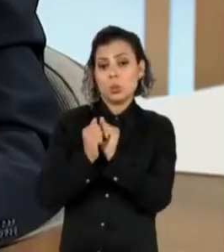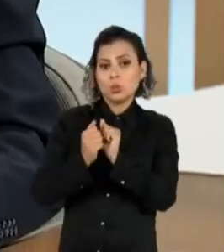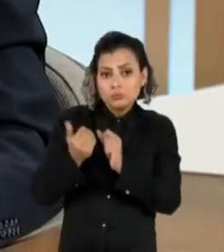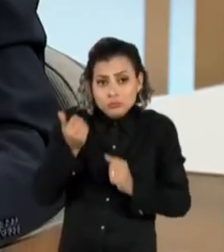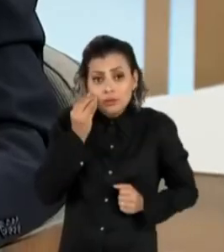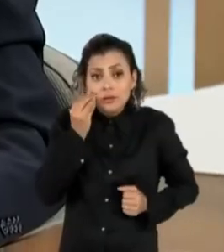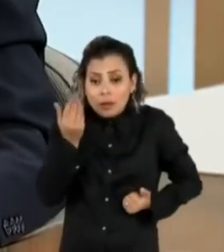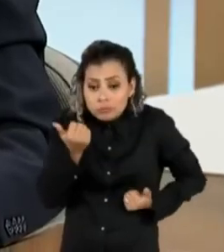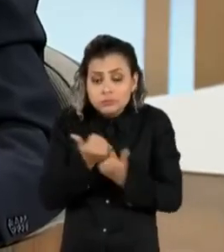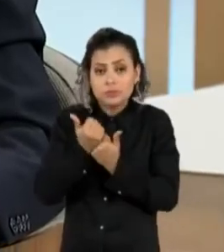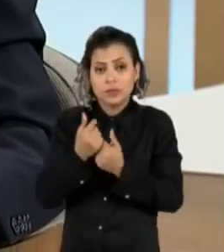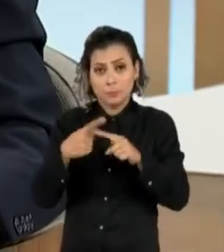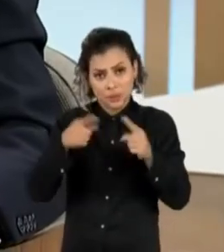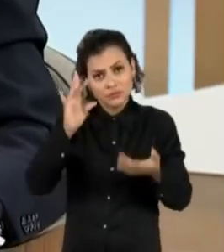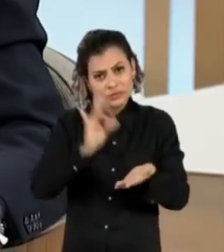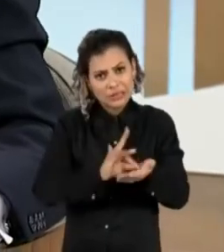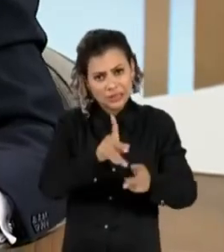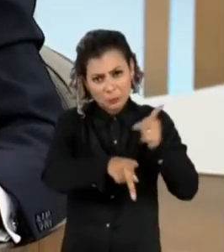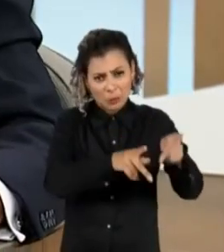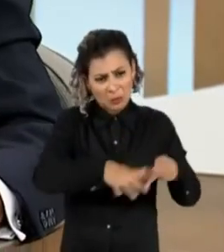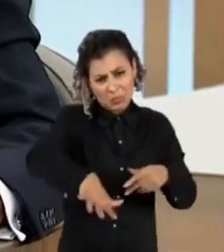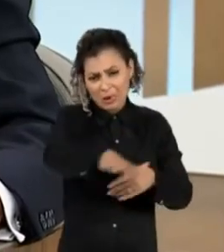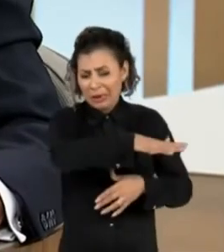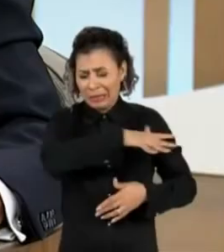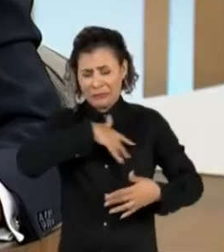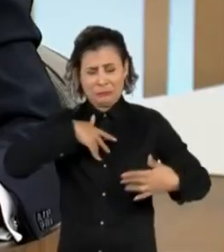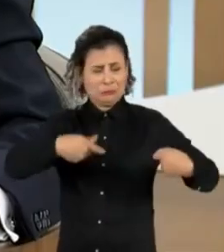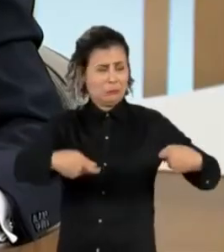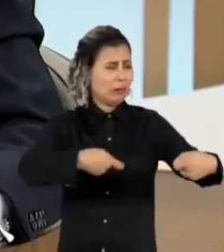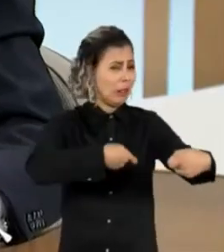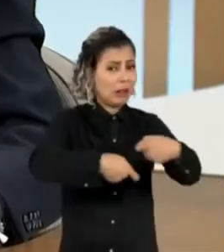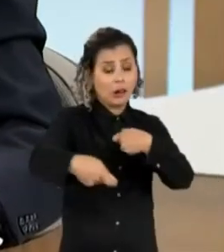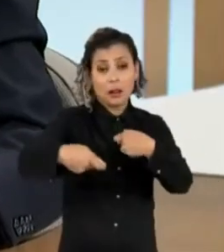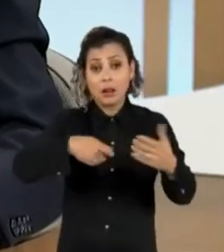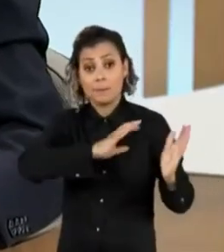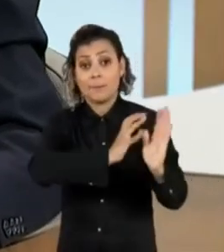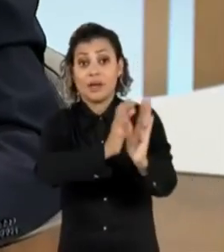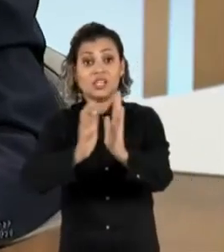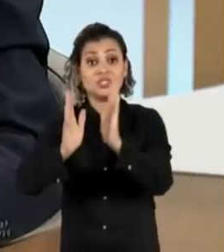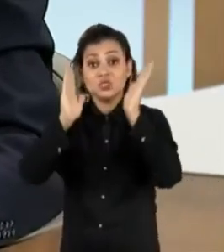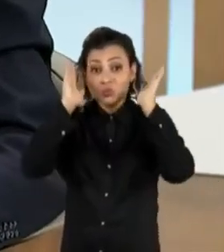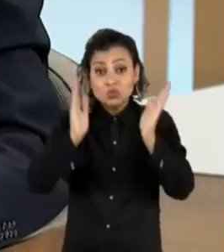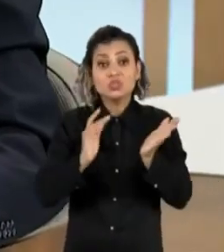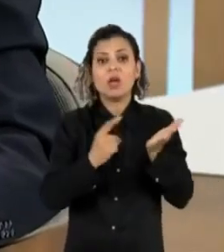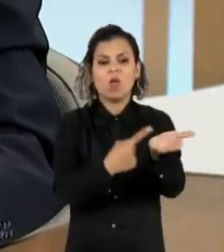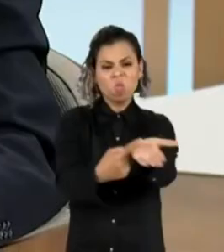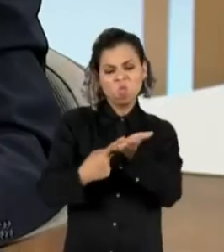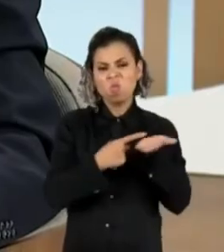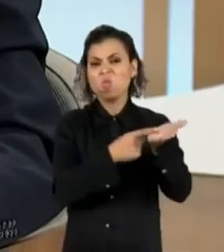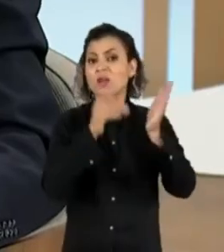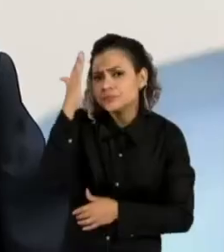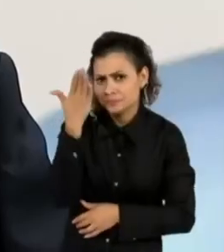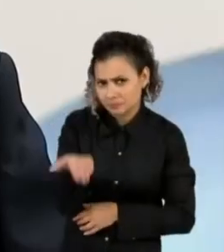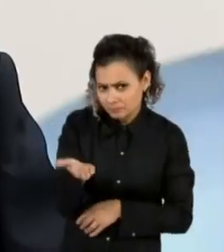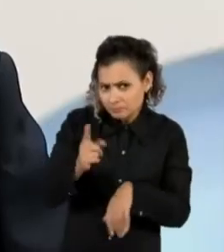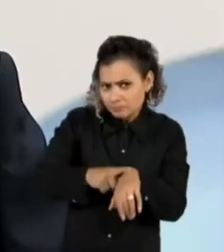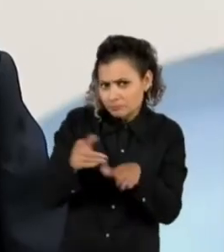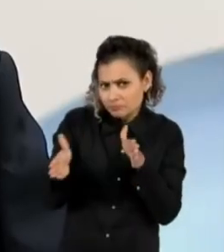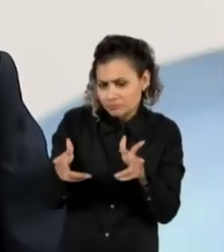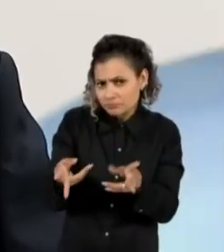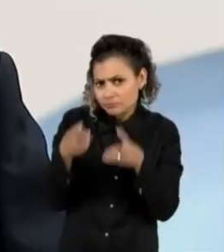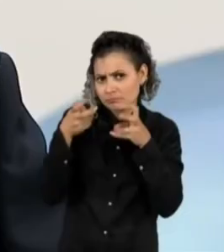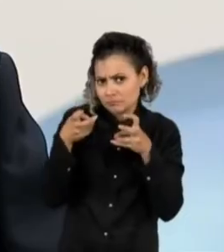É irônico. Ele podia salvar outros da morte, mas não podia salvar a si mesmo.